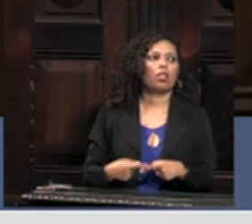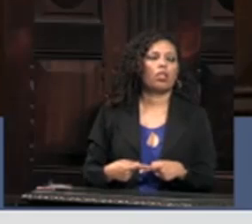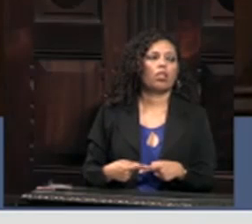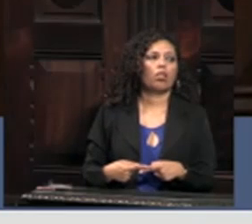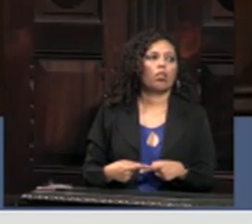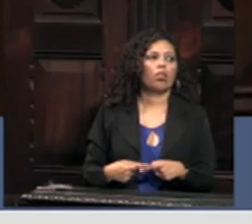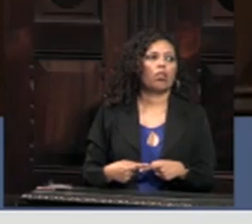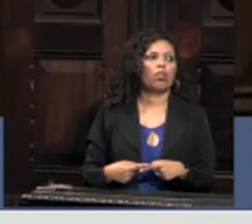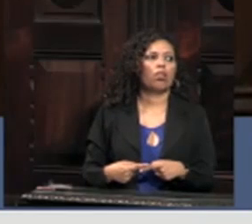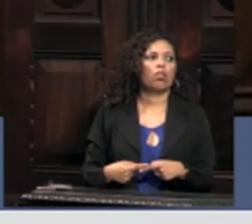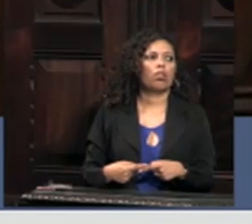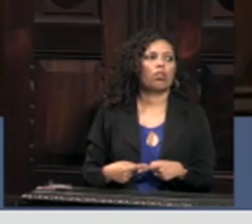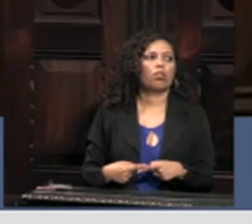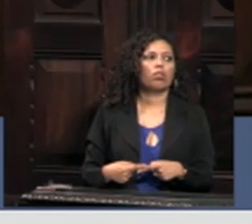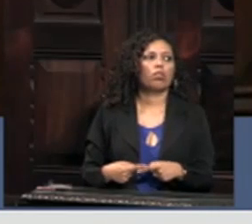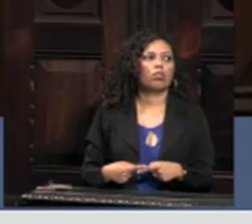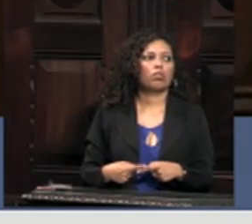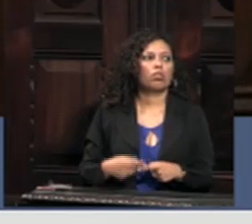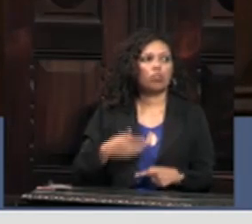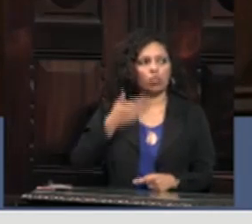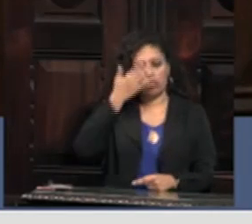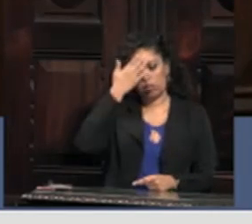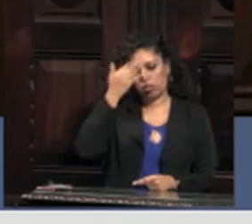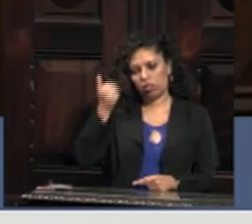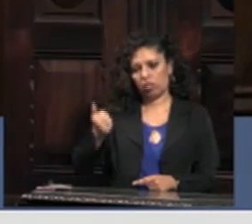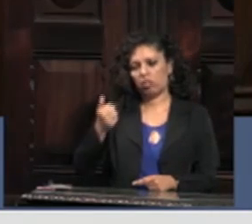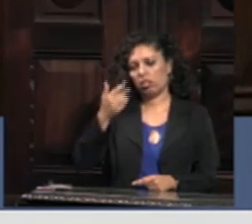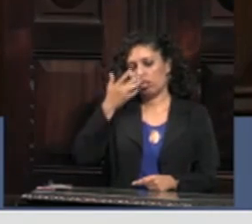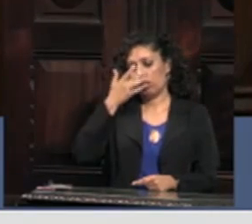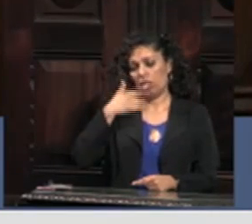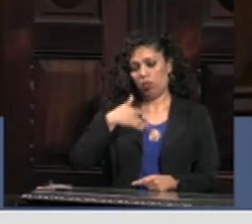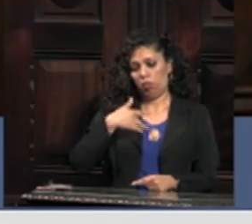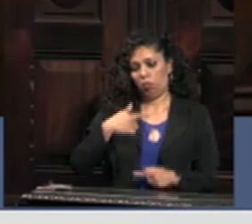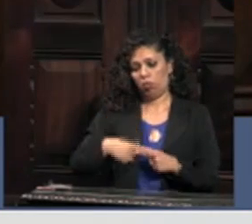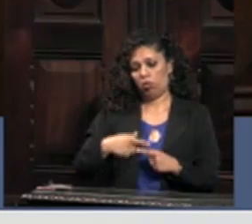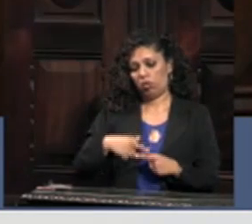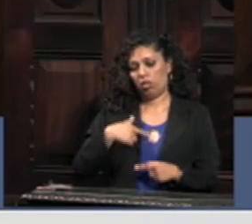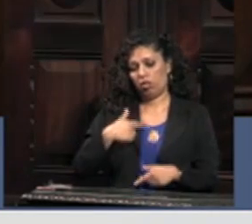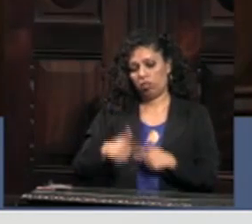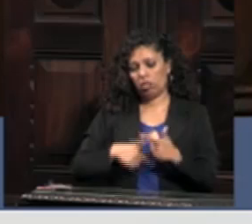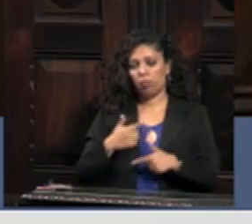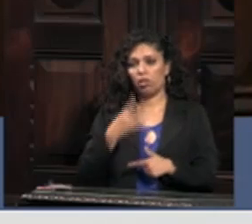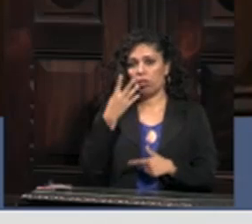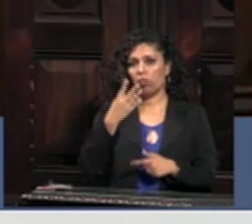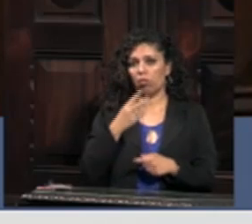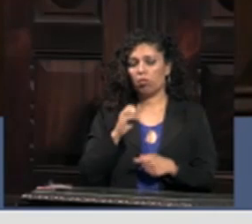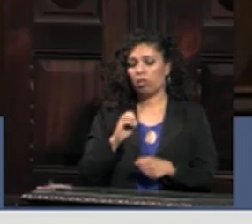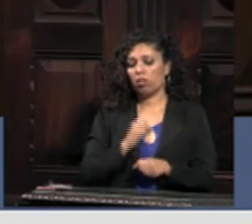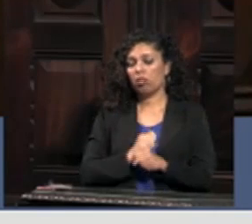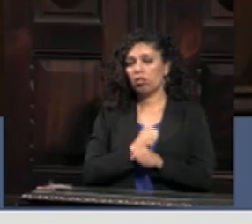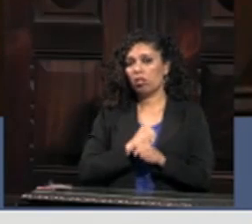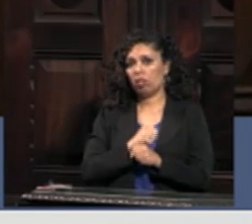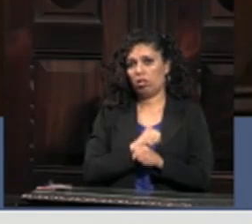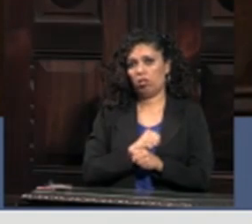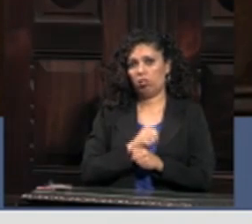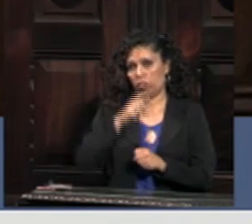de quem tem pelo menos 40 anos trabalhando em hospital público, como vamos